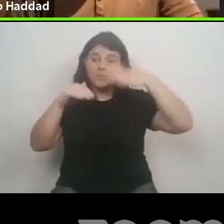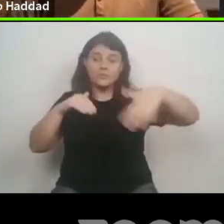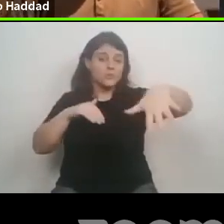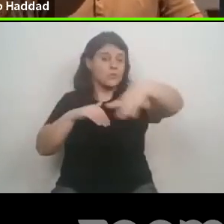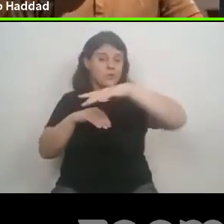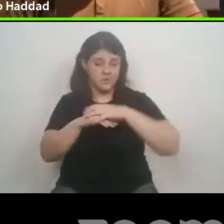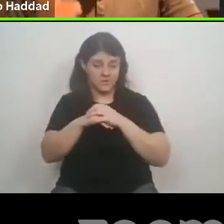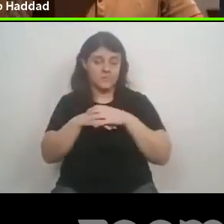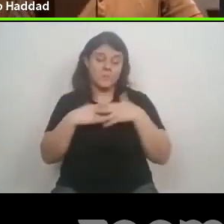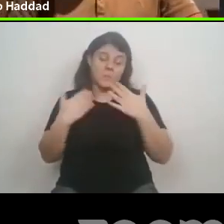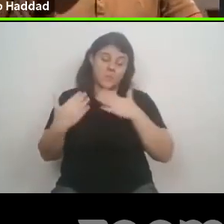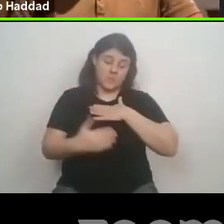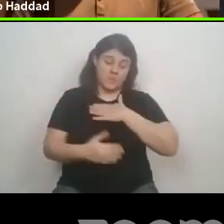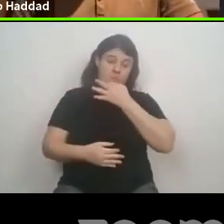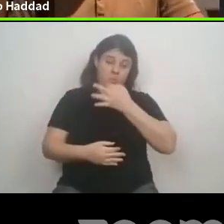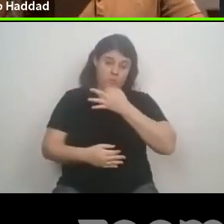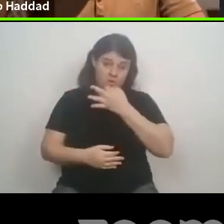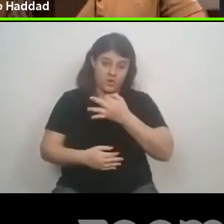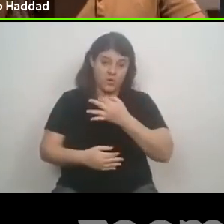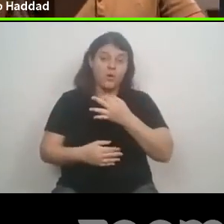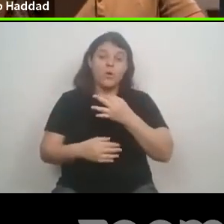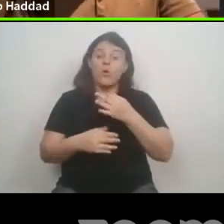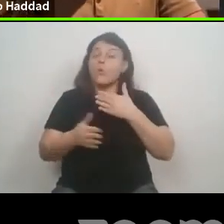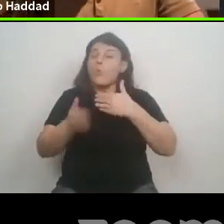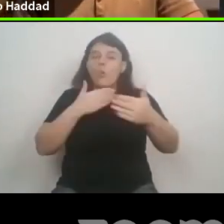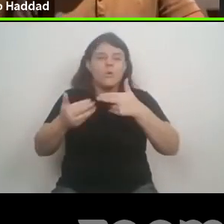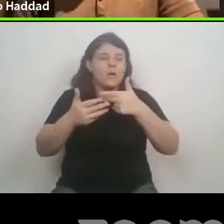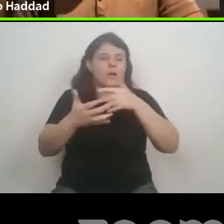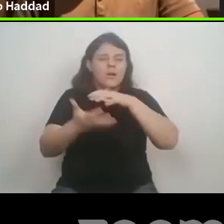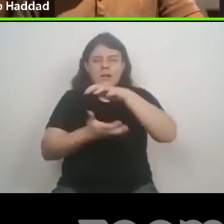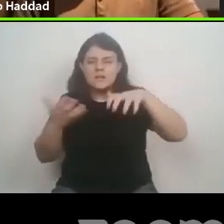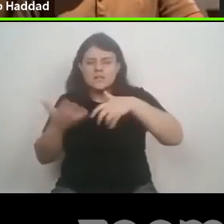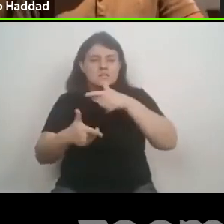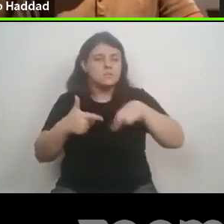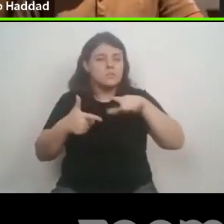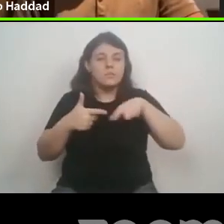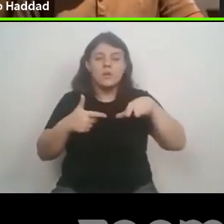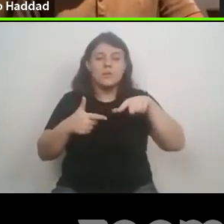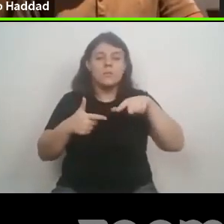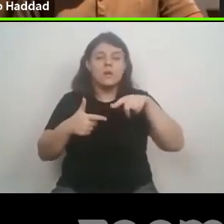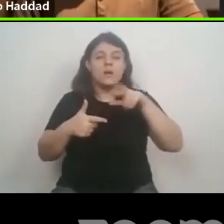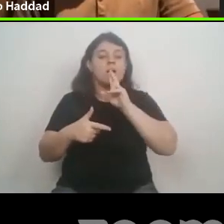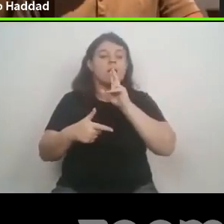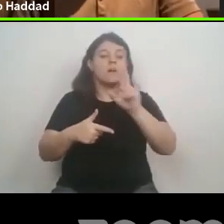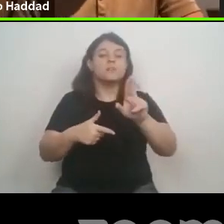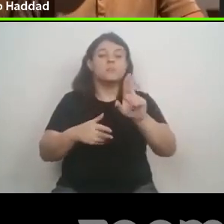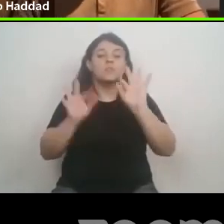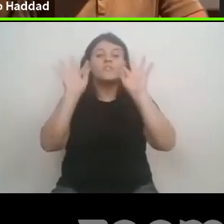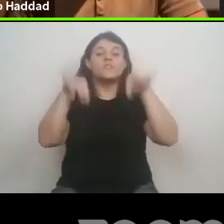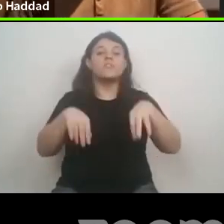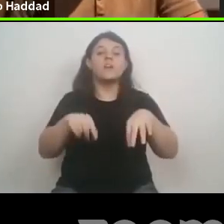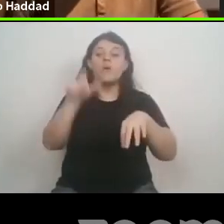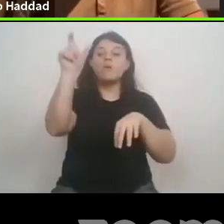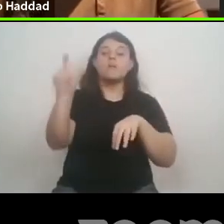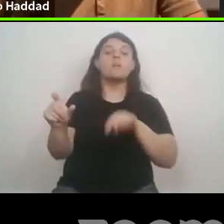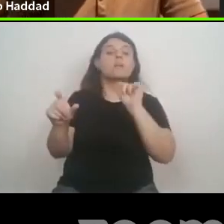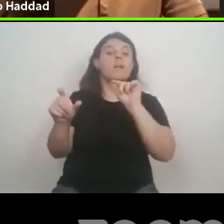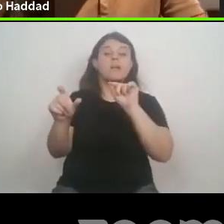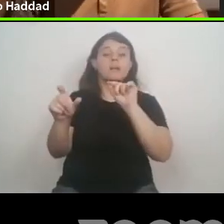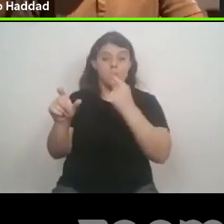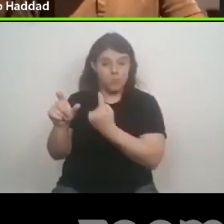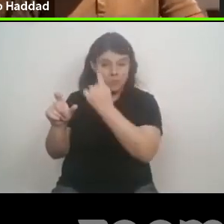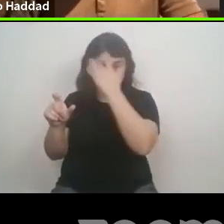minha opinião, a última palavra em qualquer crise tem que ser a do povo. Não tem outra